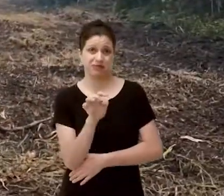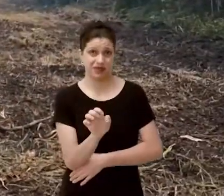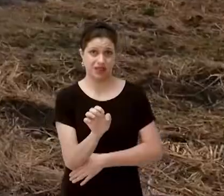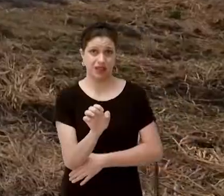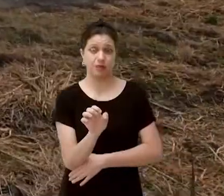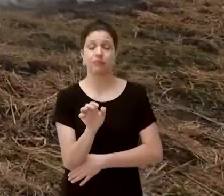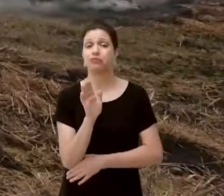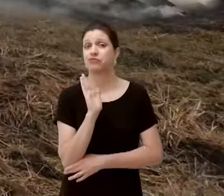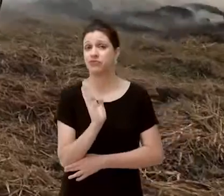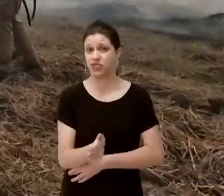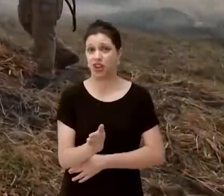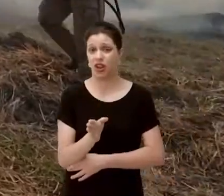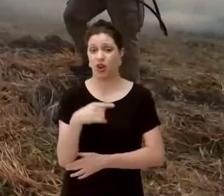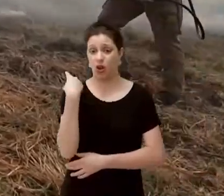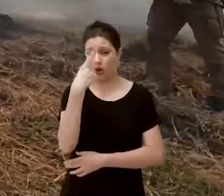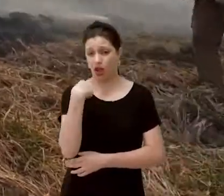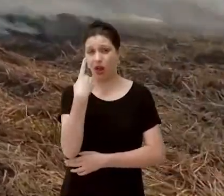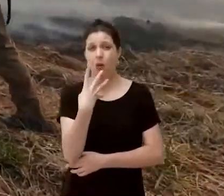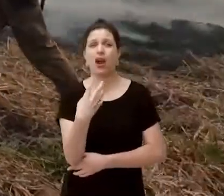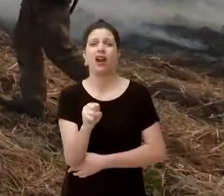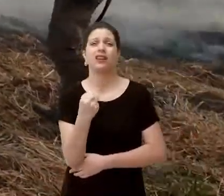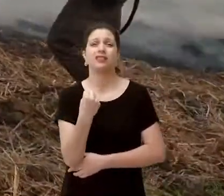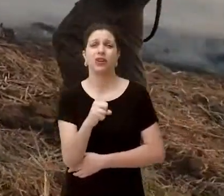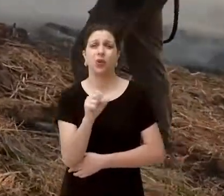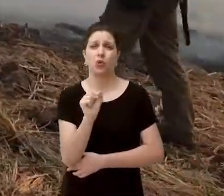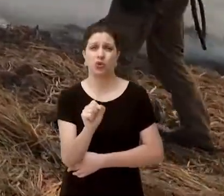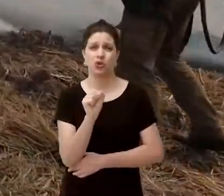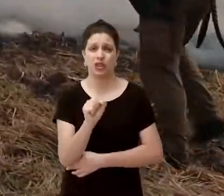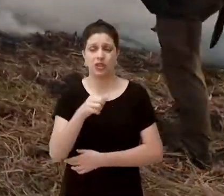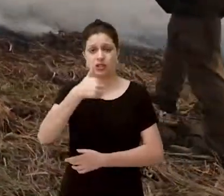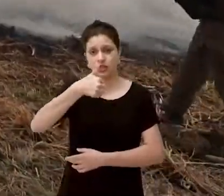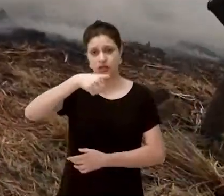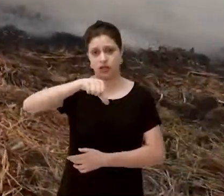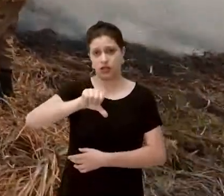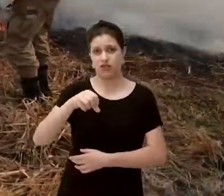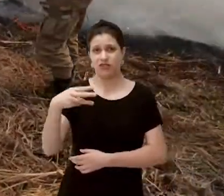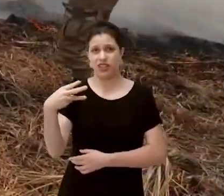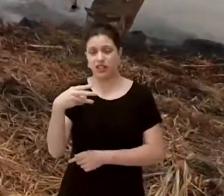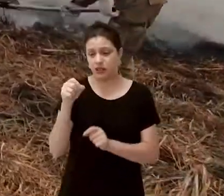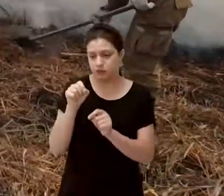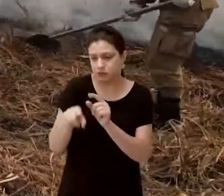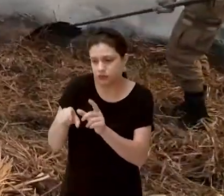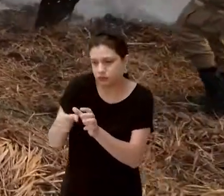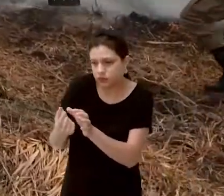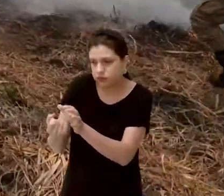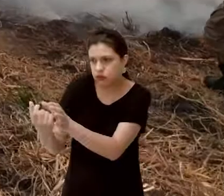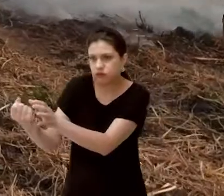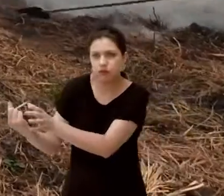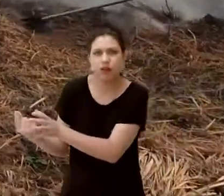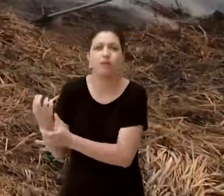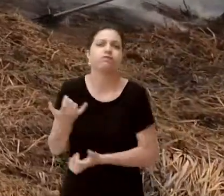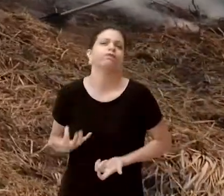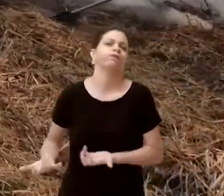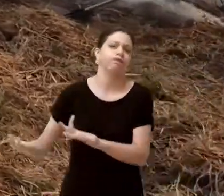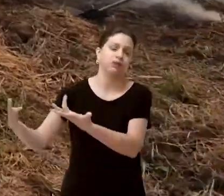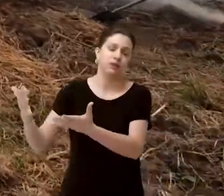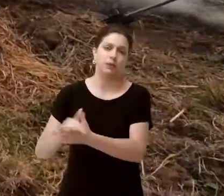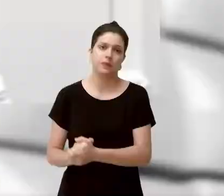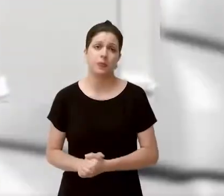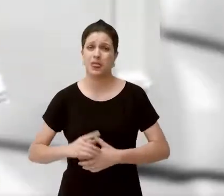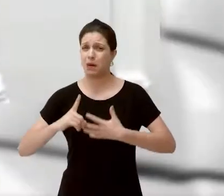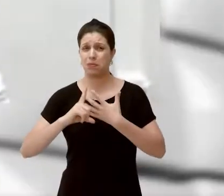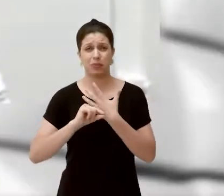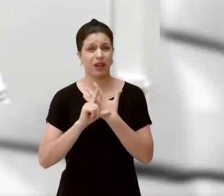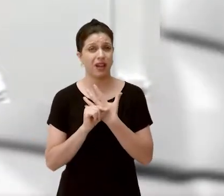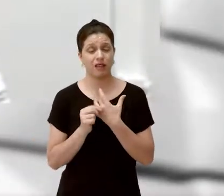INPE. Somente nas últimas 48 horas foram registrados 193 focos de incêndio.